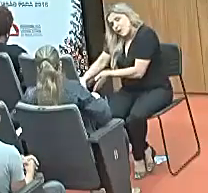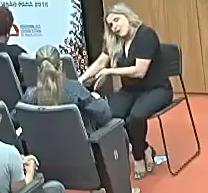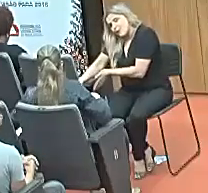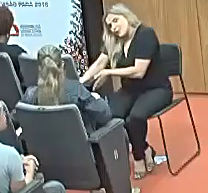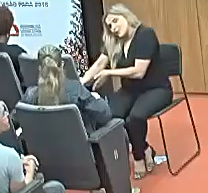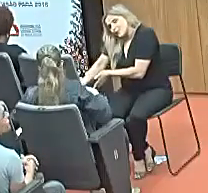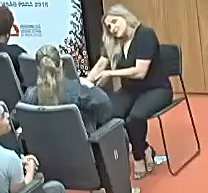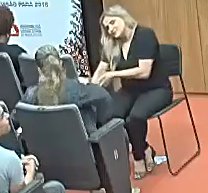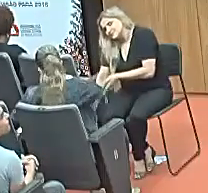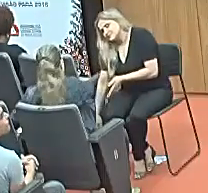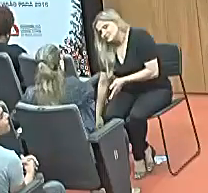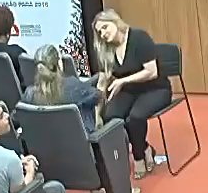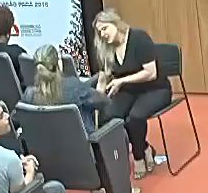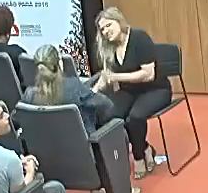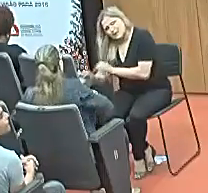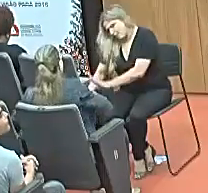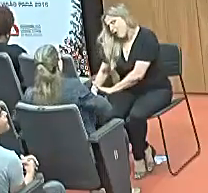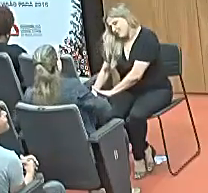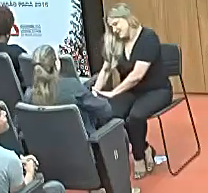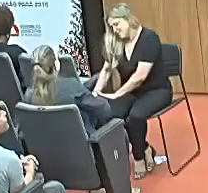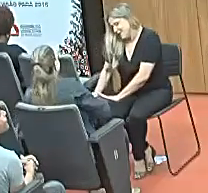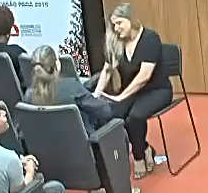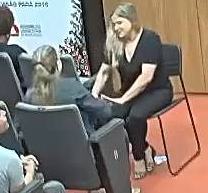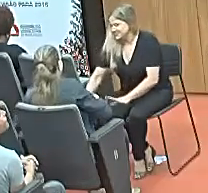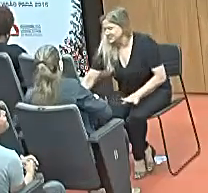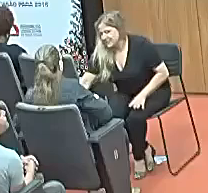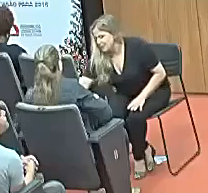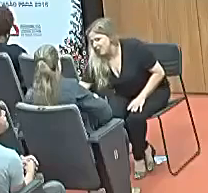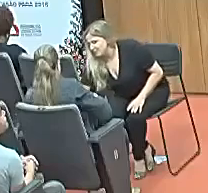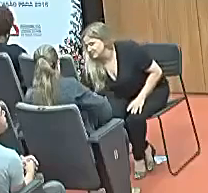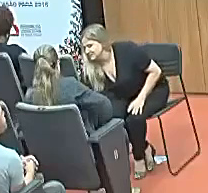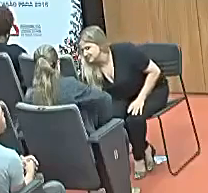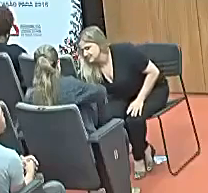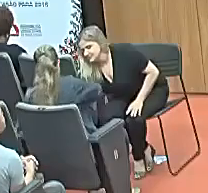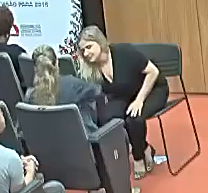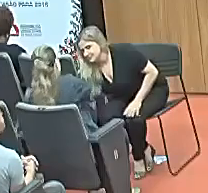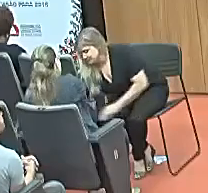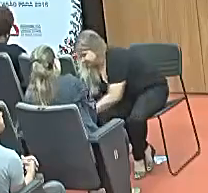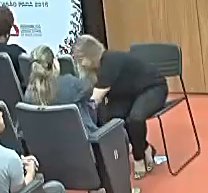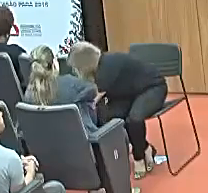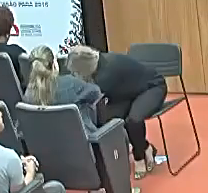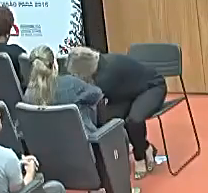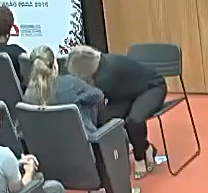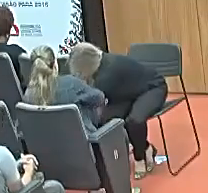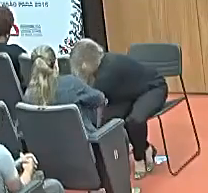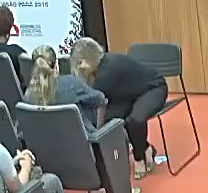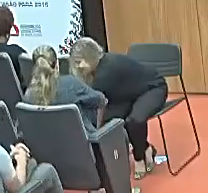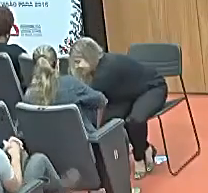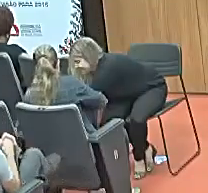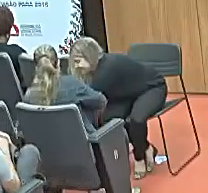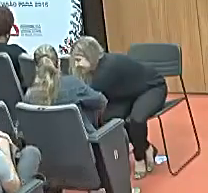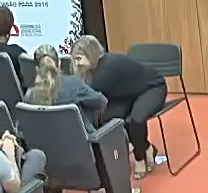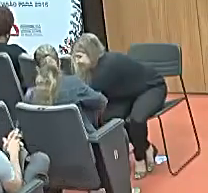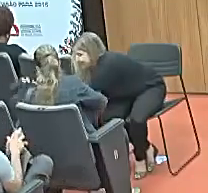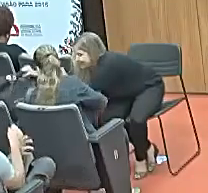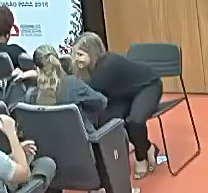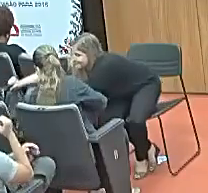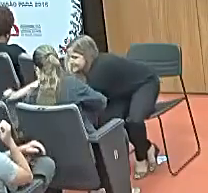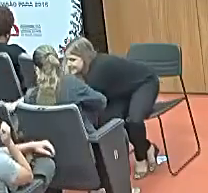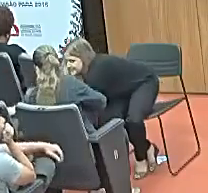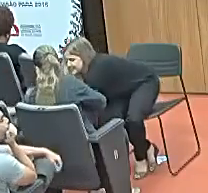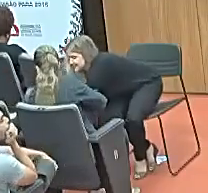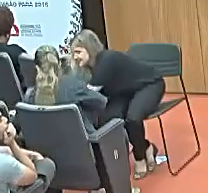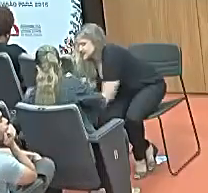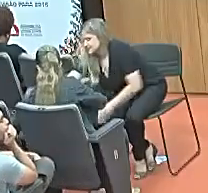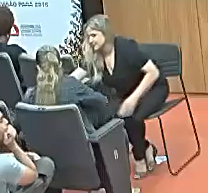passa a falar a palavra agora o deputado andré quintão para suas considerações iniciais nem gente boa